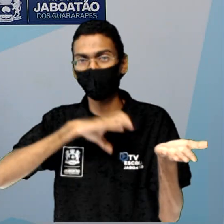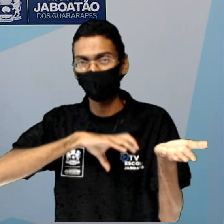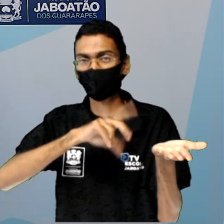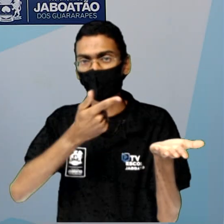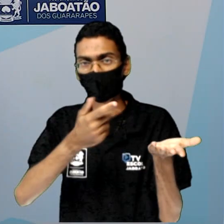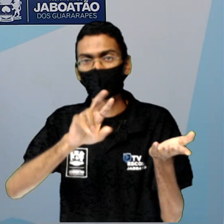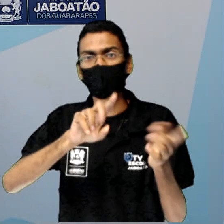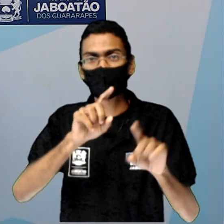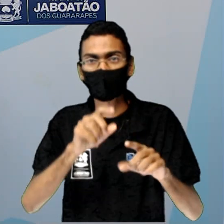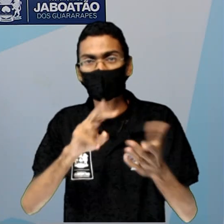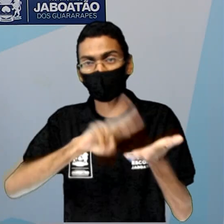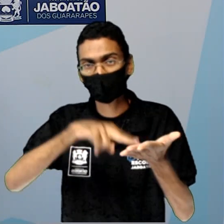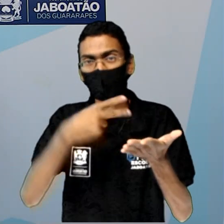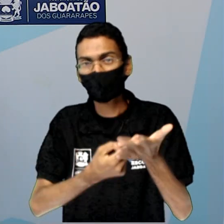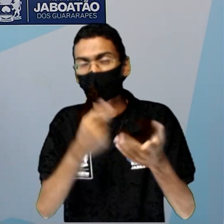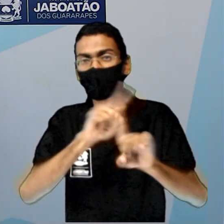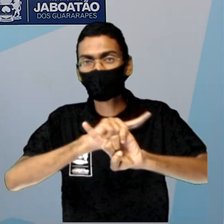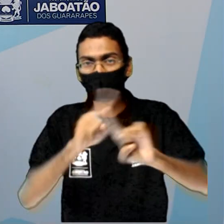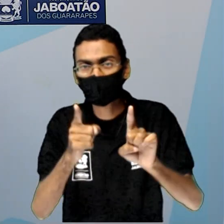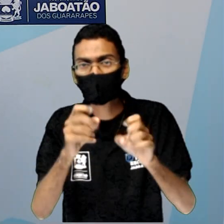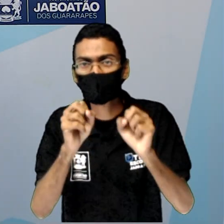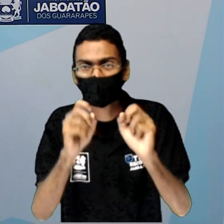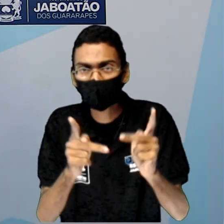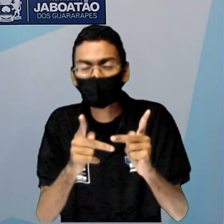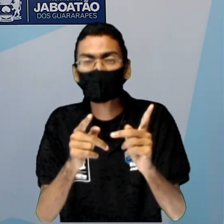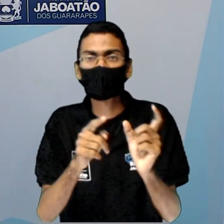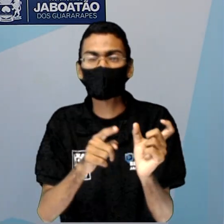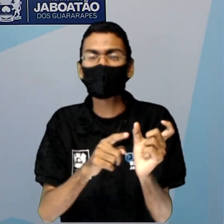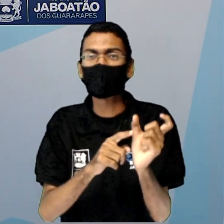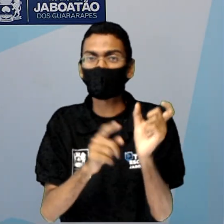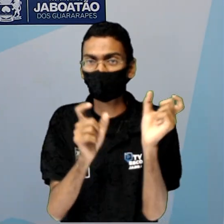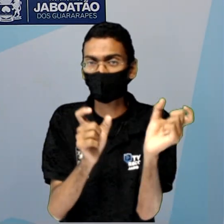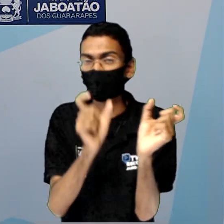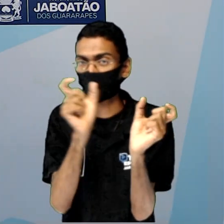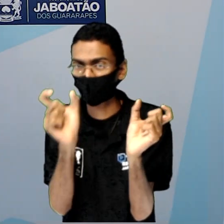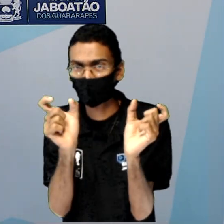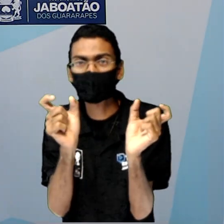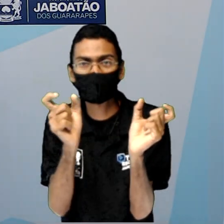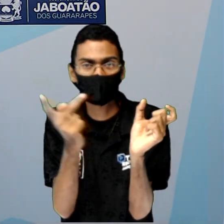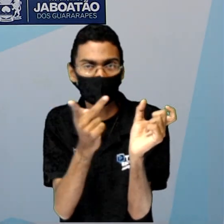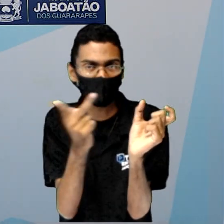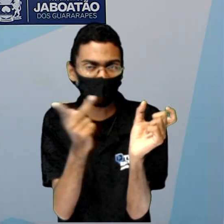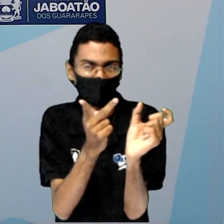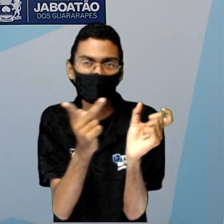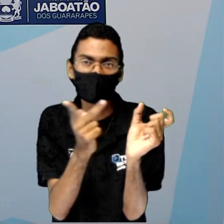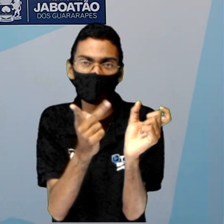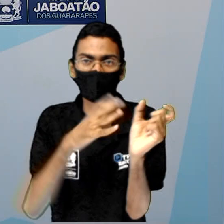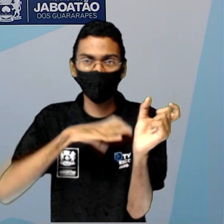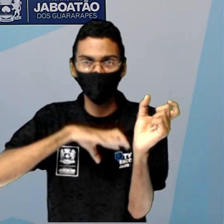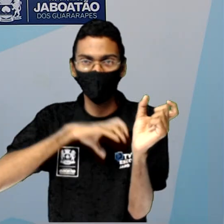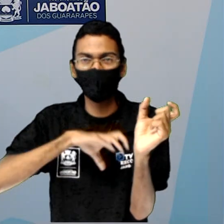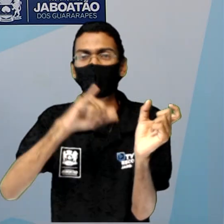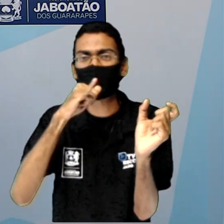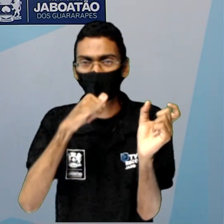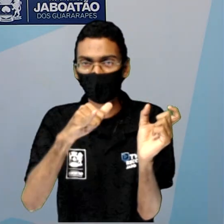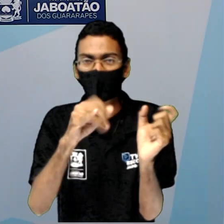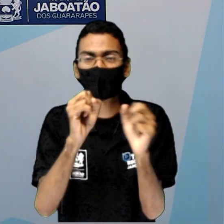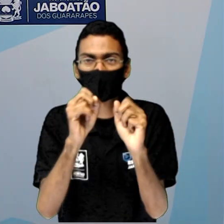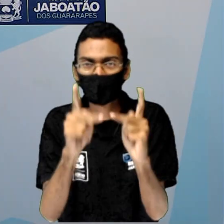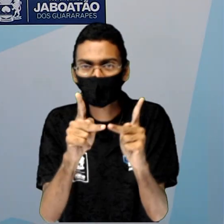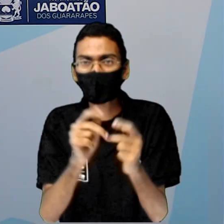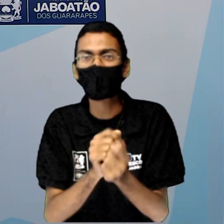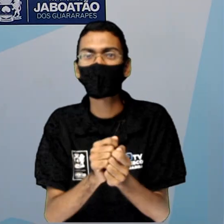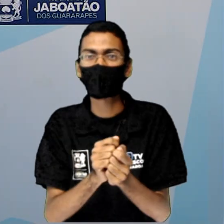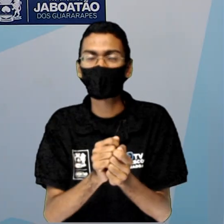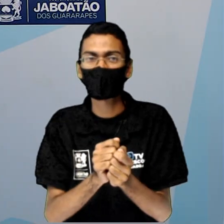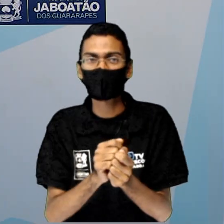não. Duas palavras para indicar apenas uma em português. Porque este did indica o passado.